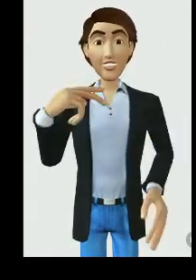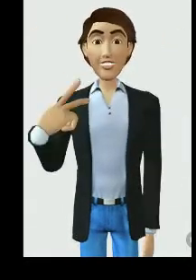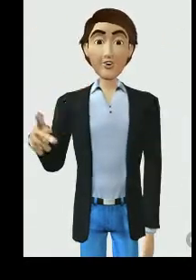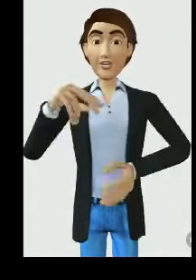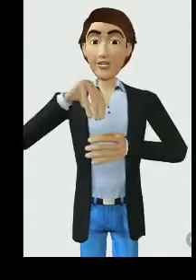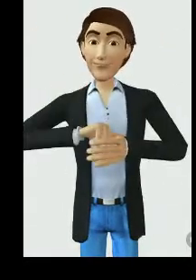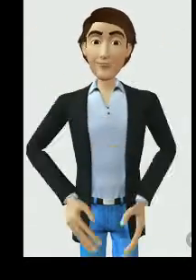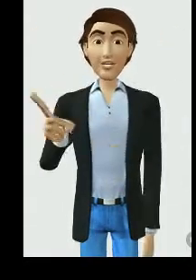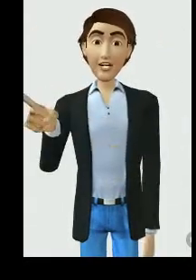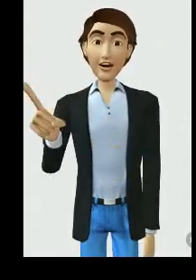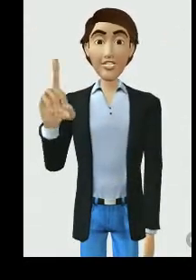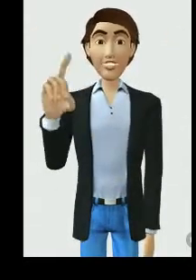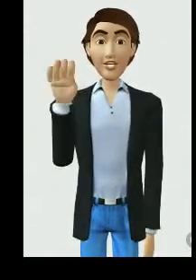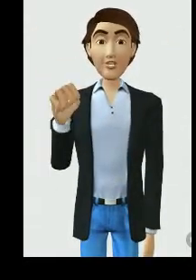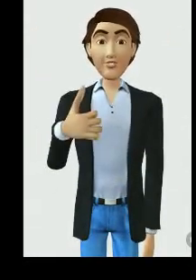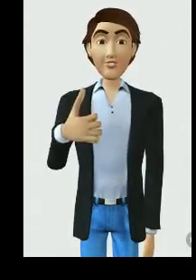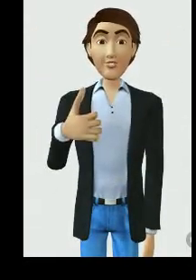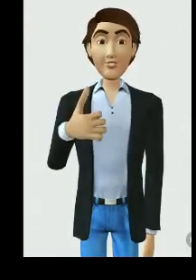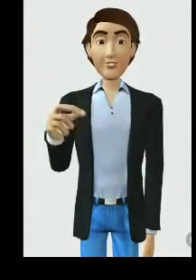111,158 gramas.